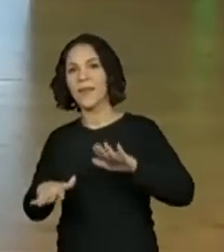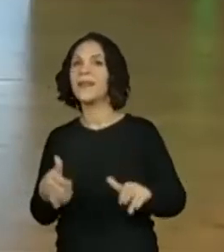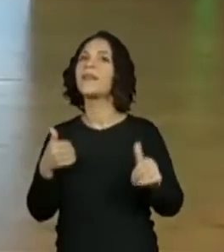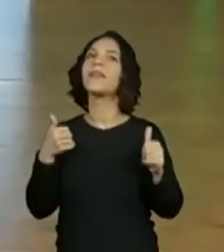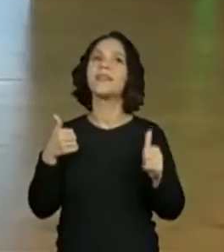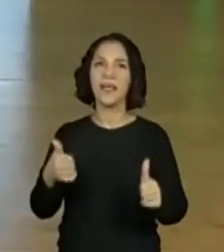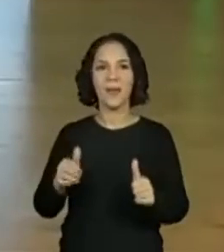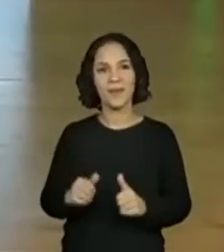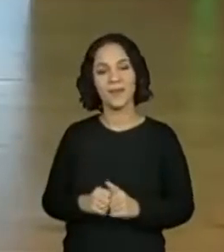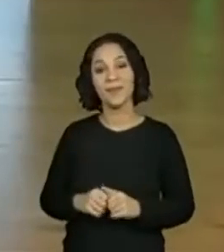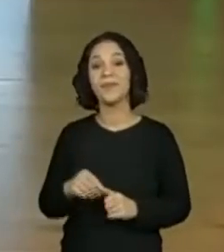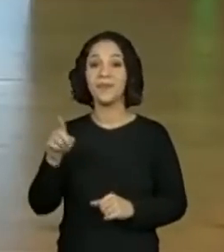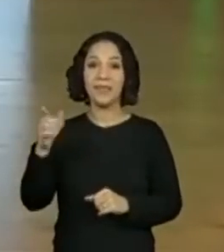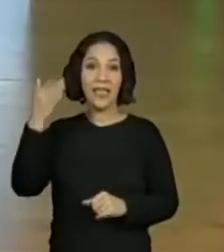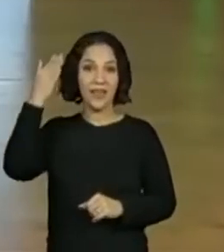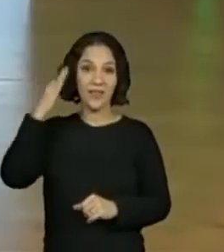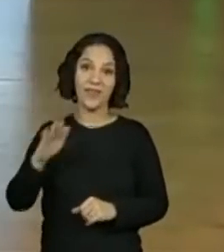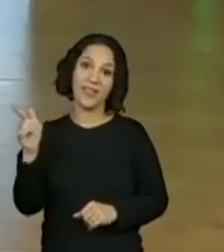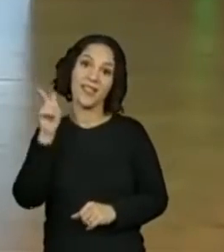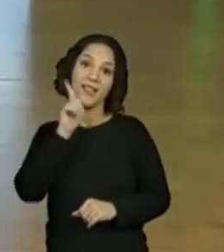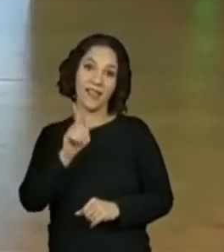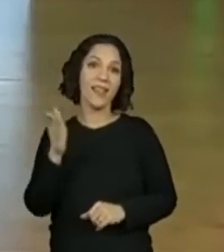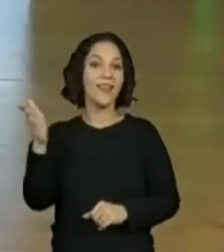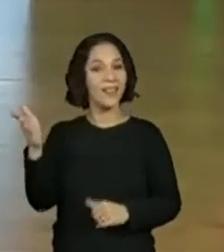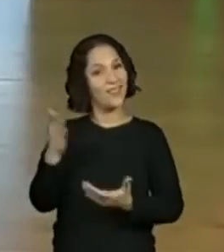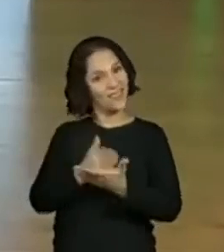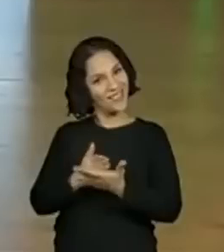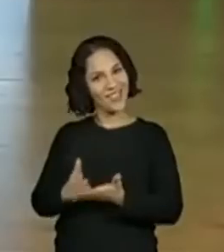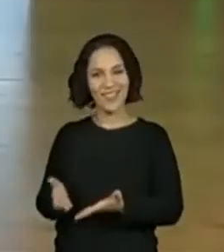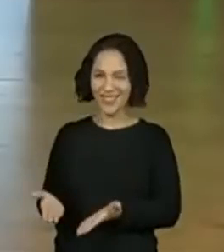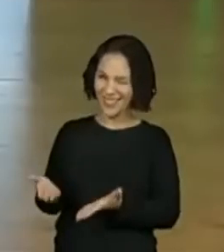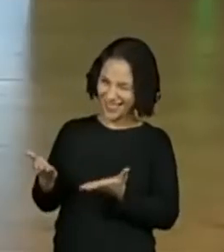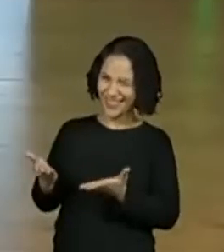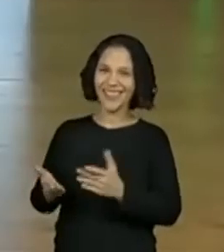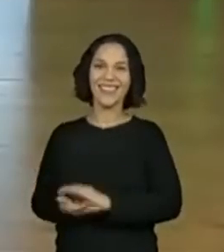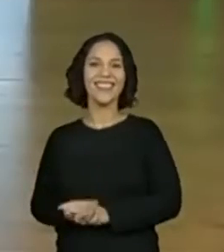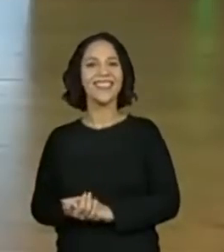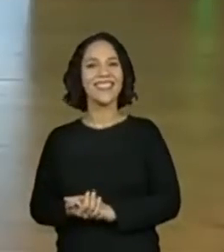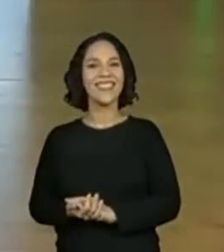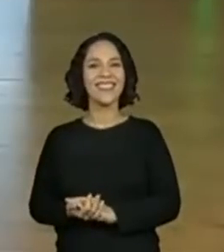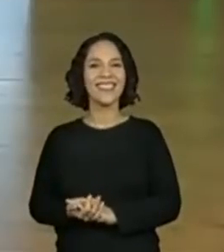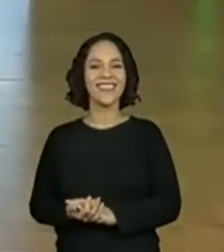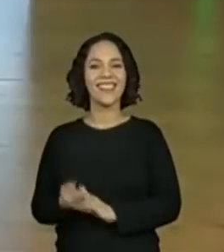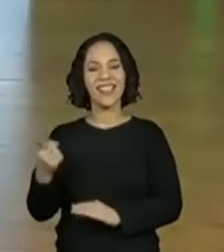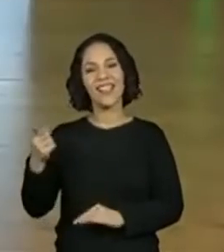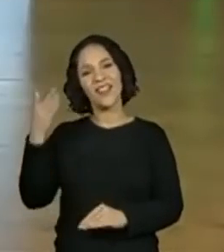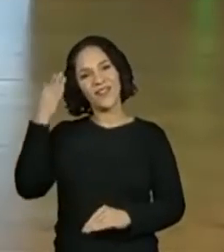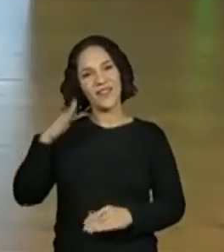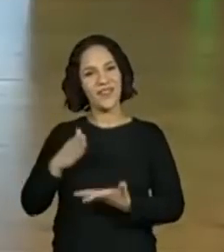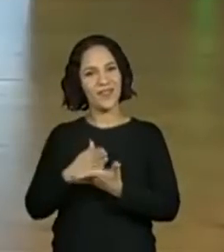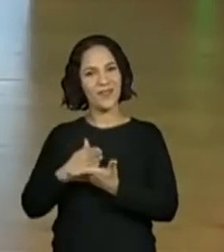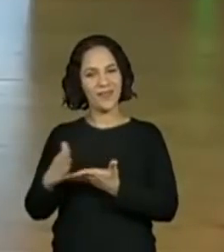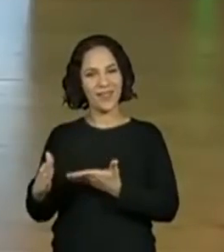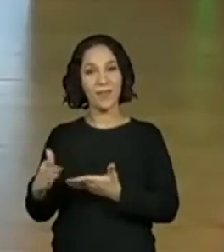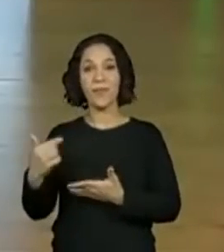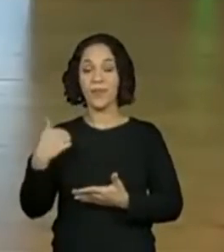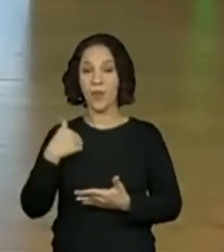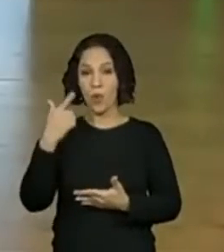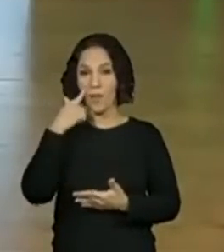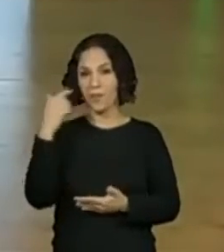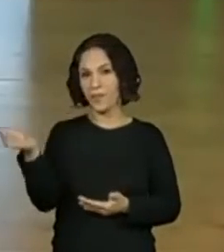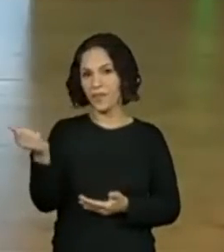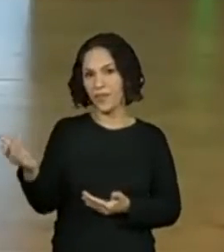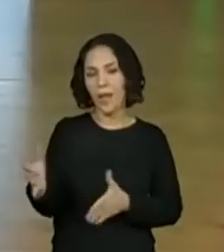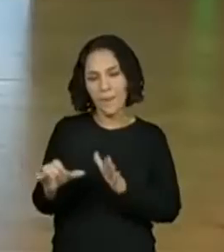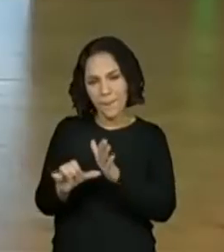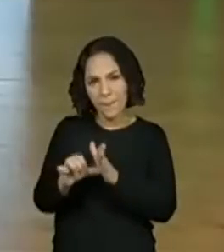tá, então, quem vai começar é a Fran, porque ela ganhou par ou ímpar, né? Não tem como. Vai começar. Eu vou jogar o dado, a figura